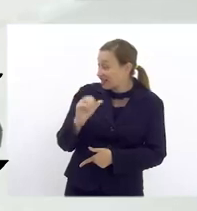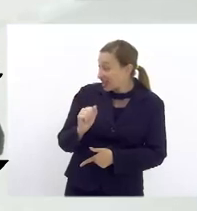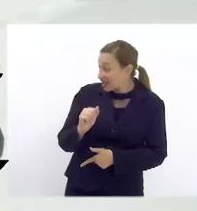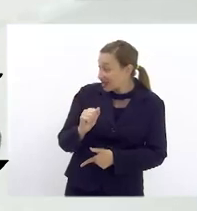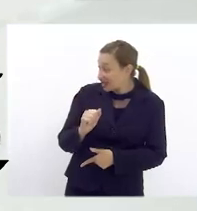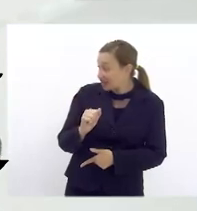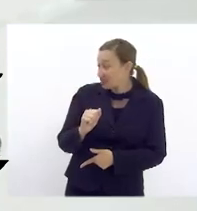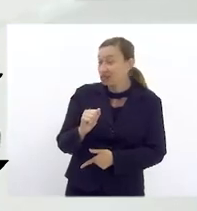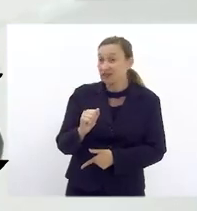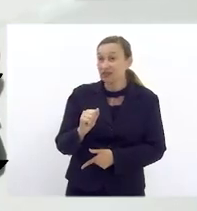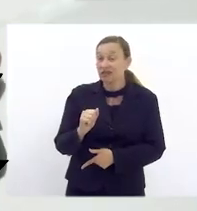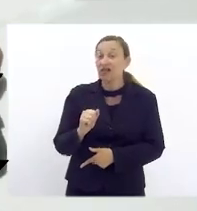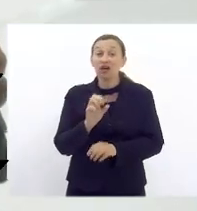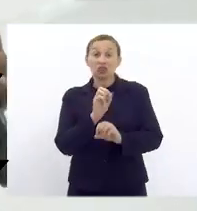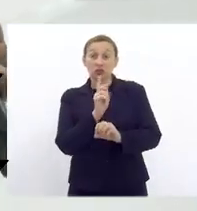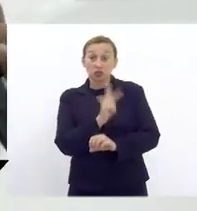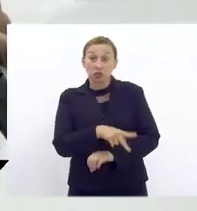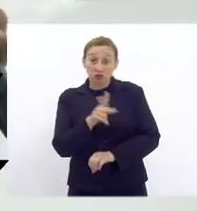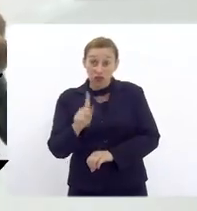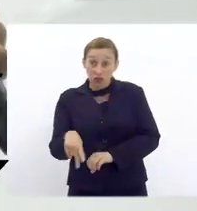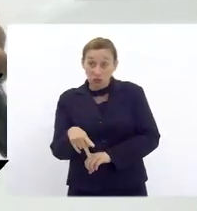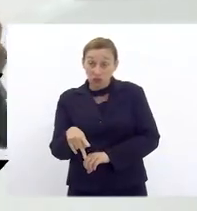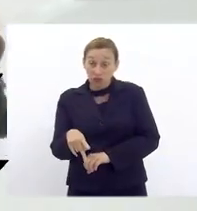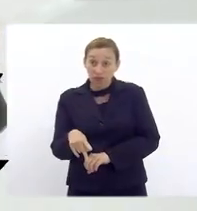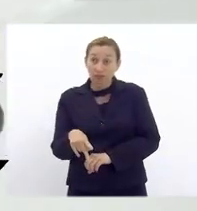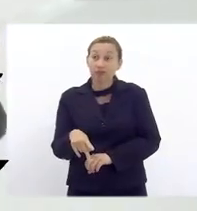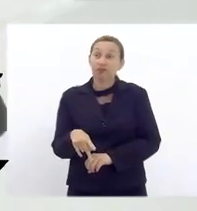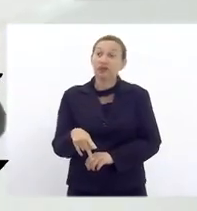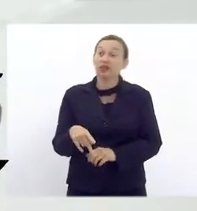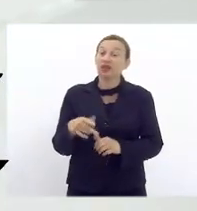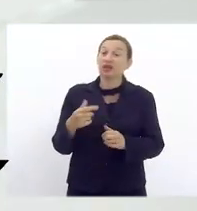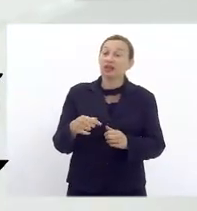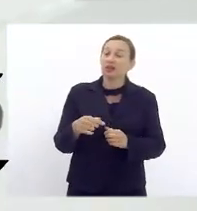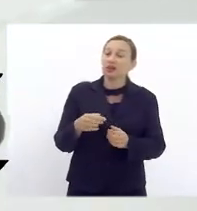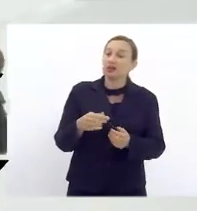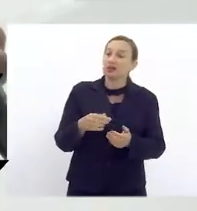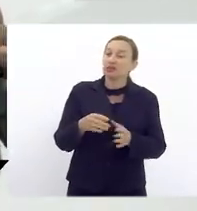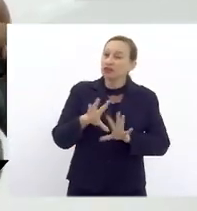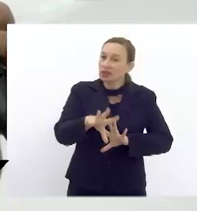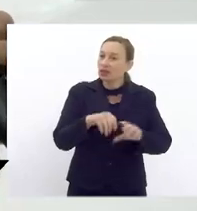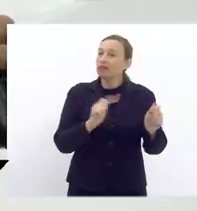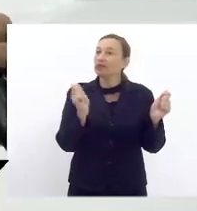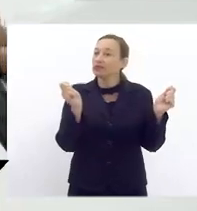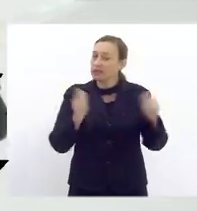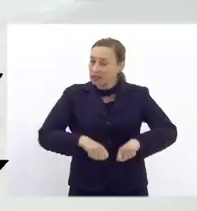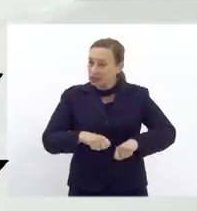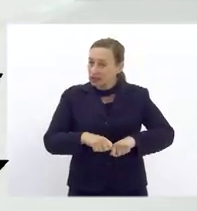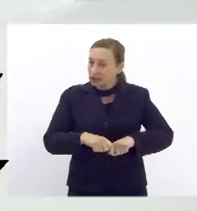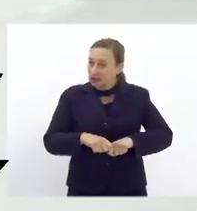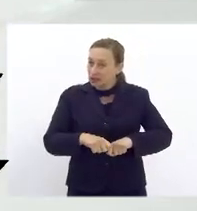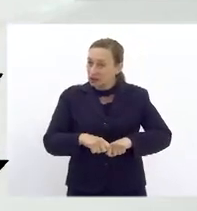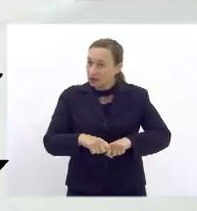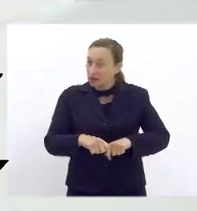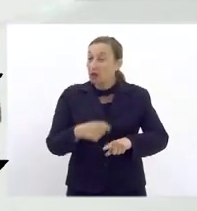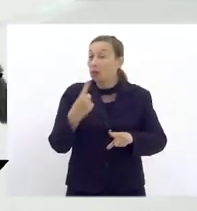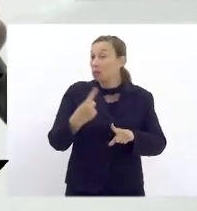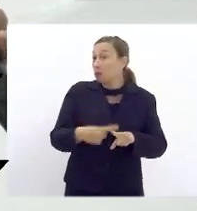as professoras teriam que passar por uma capacitação Porque